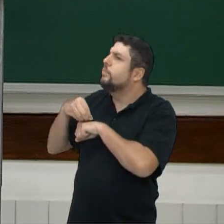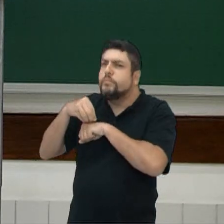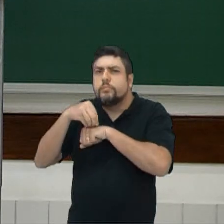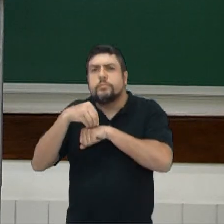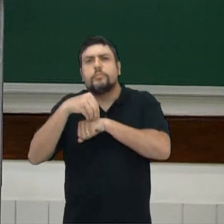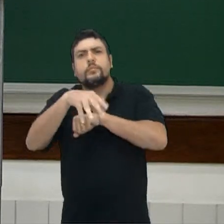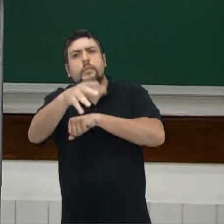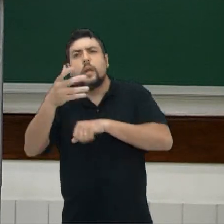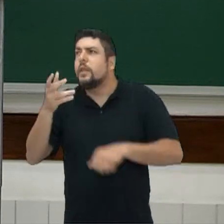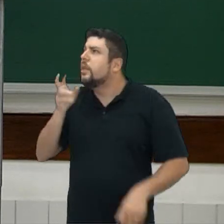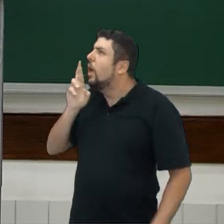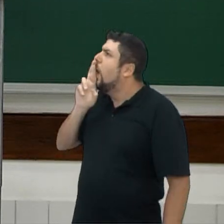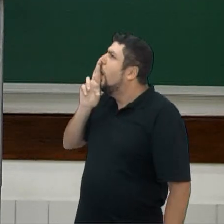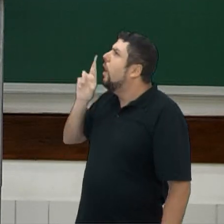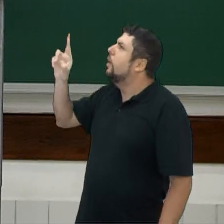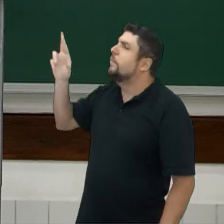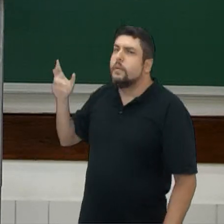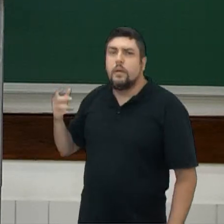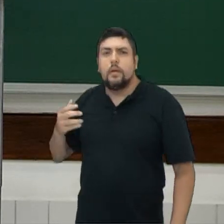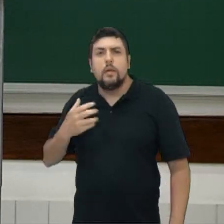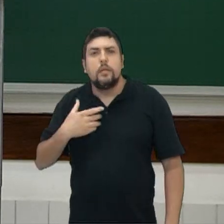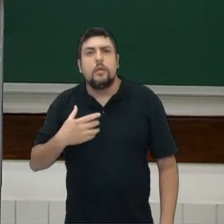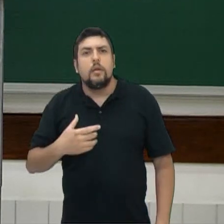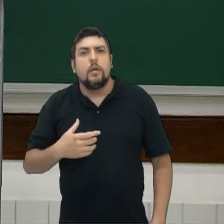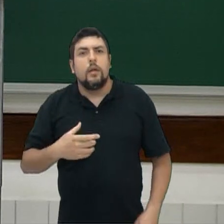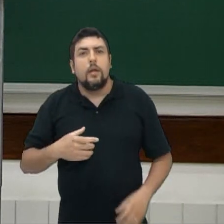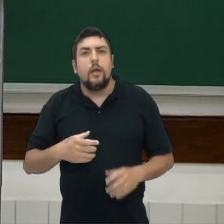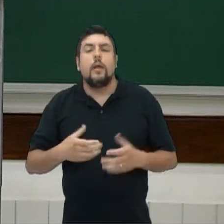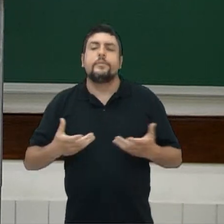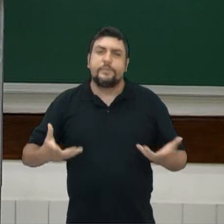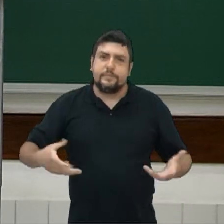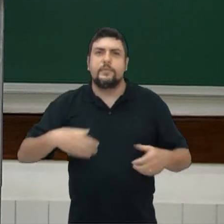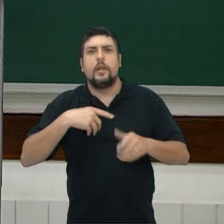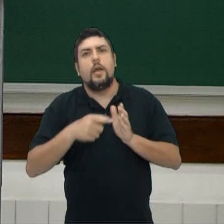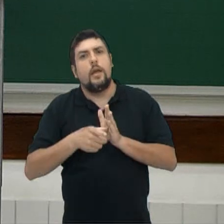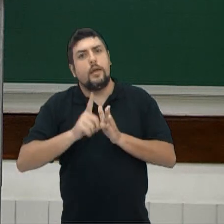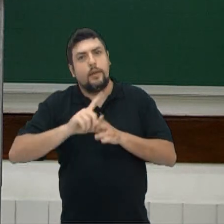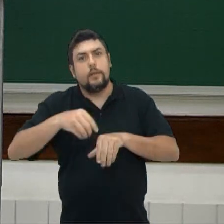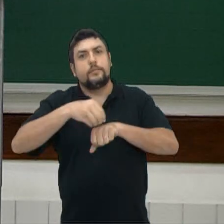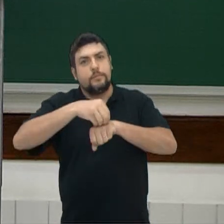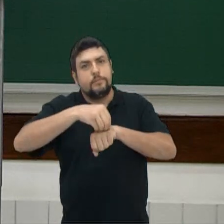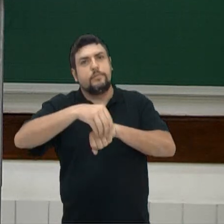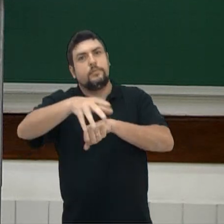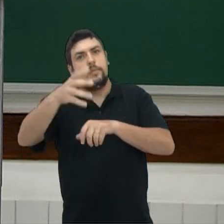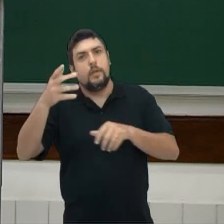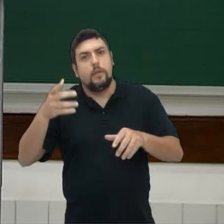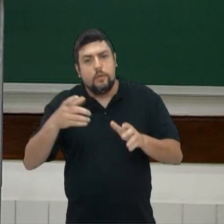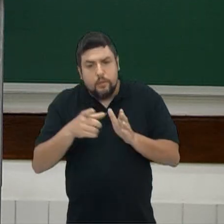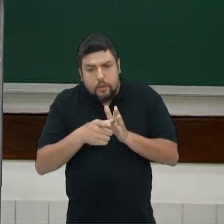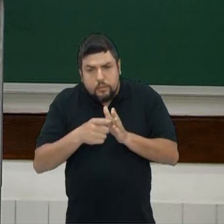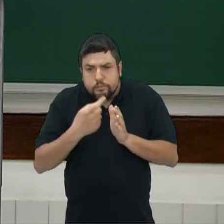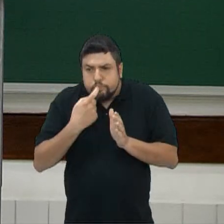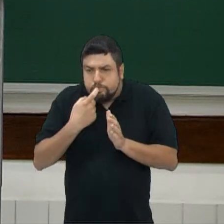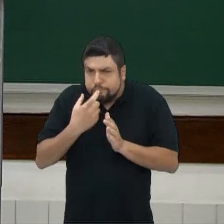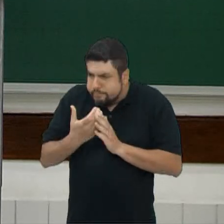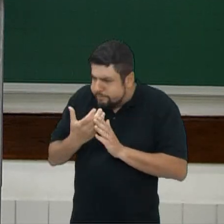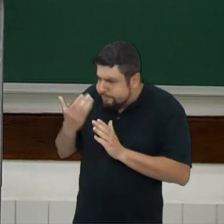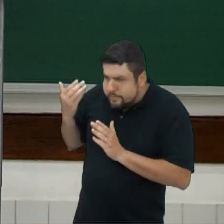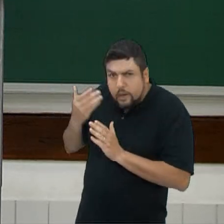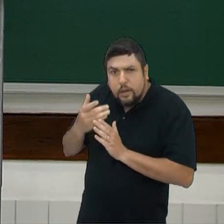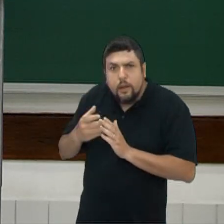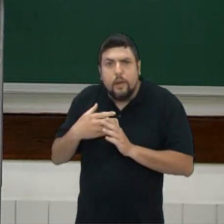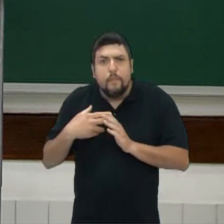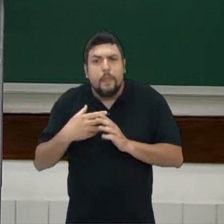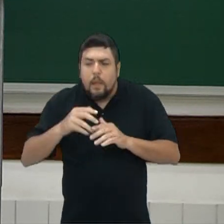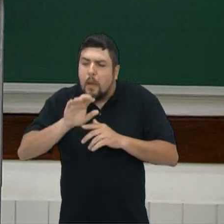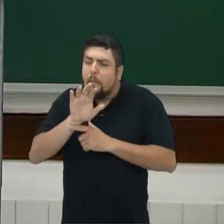vocês essa questão, eu praticamente dei spoiler, né? Eu acho que, sei lá, não deu nem 3 segundos antes de passar para essa questão,